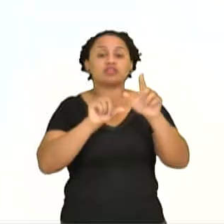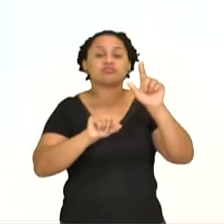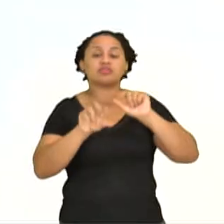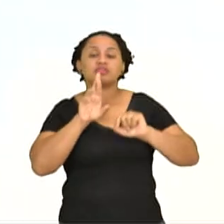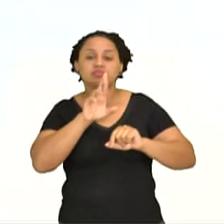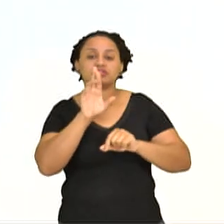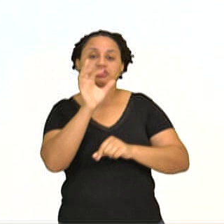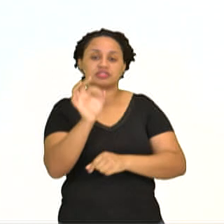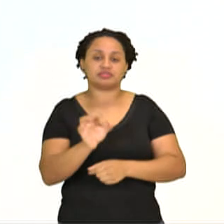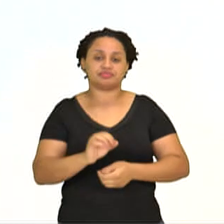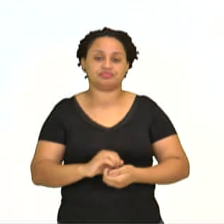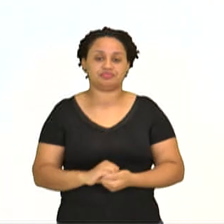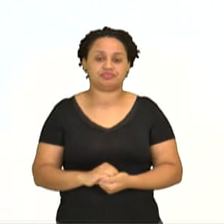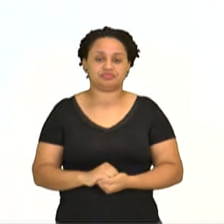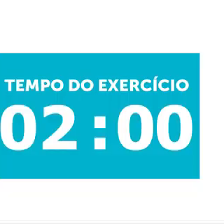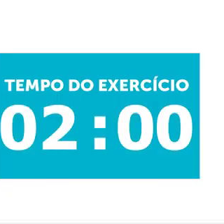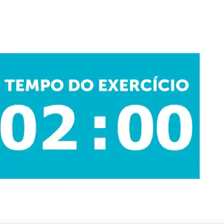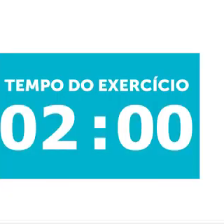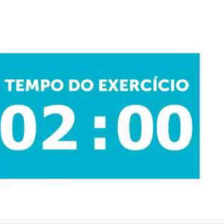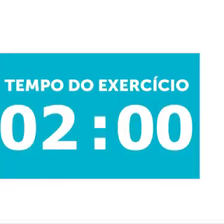correta.